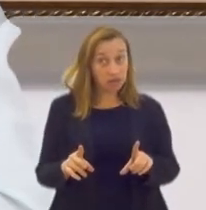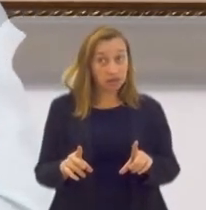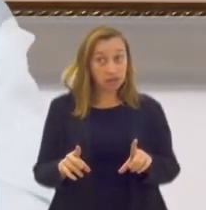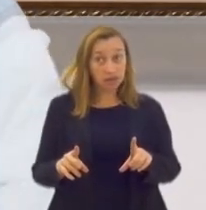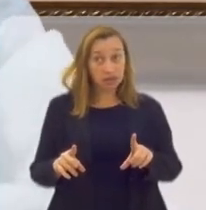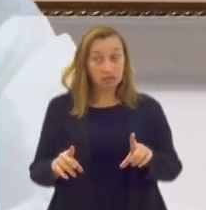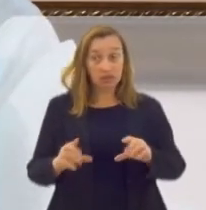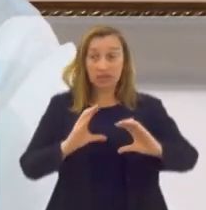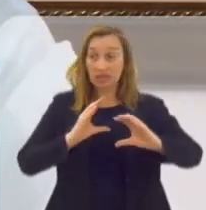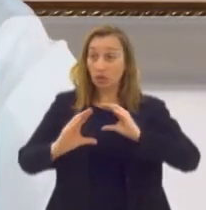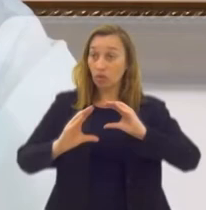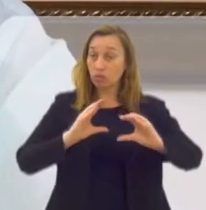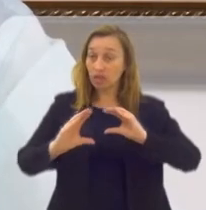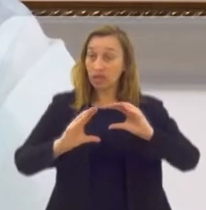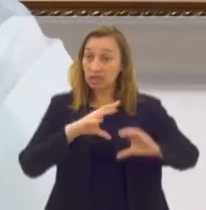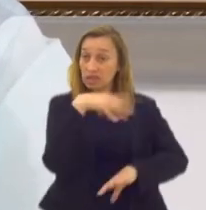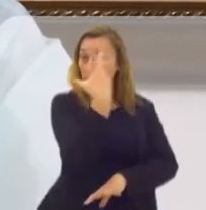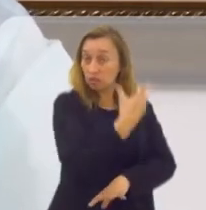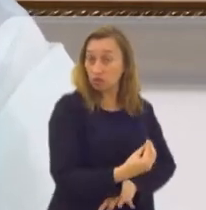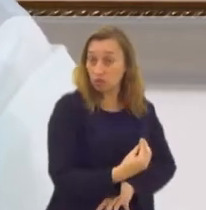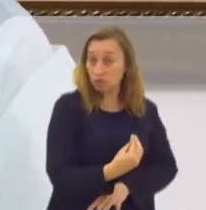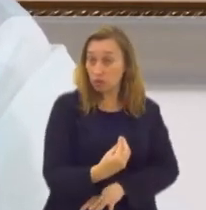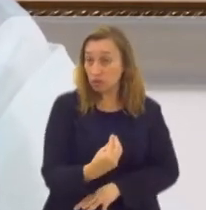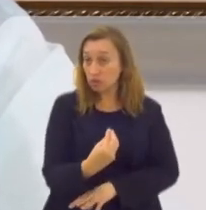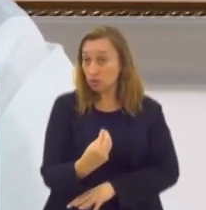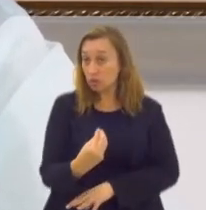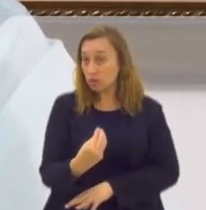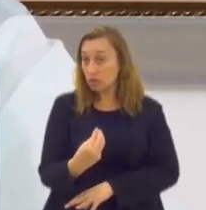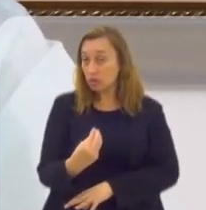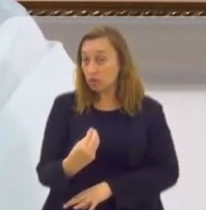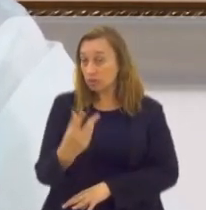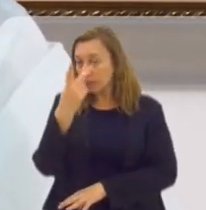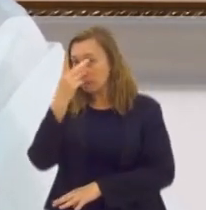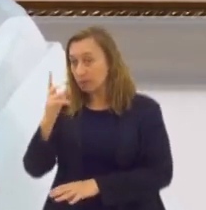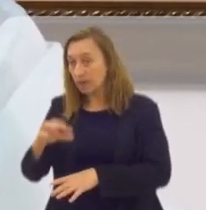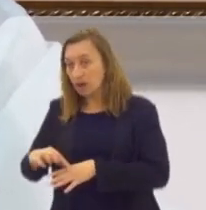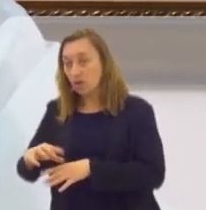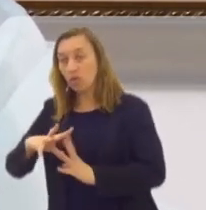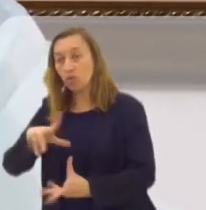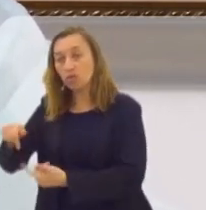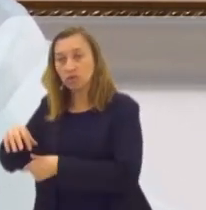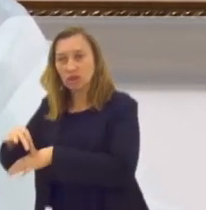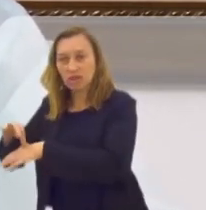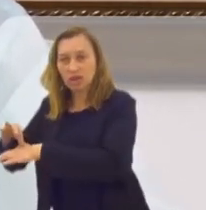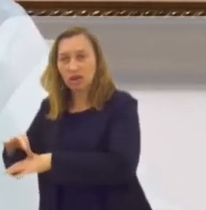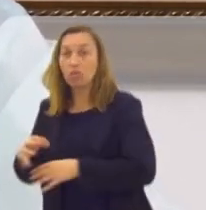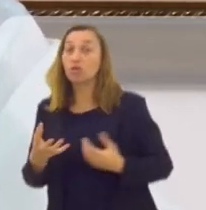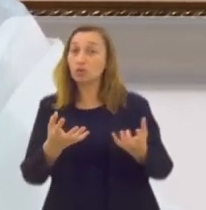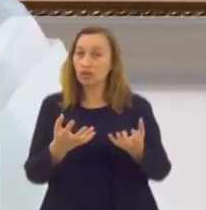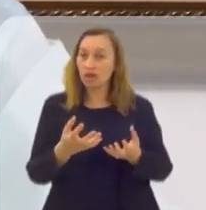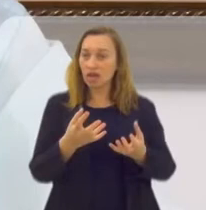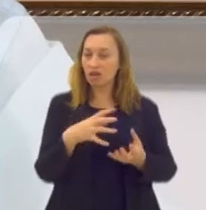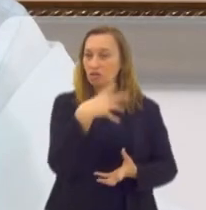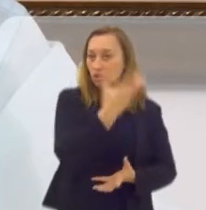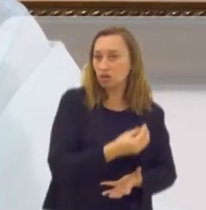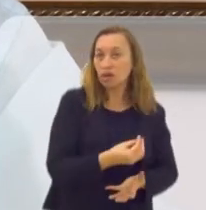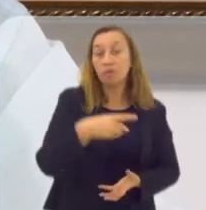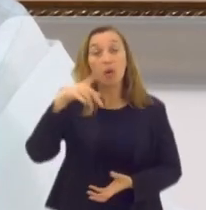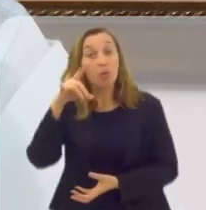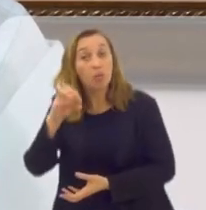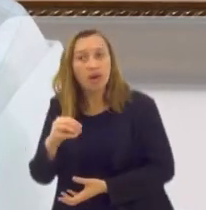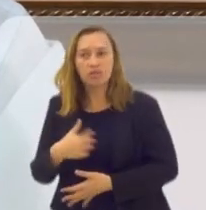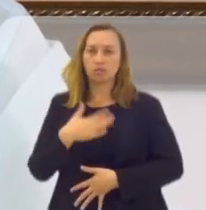De lá para cá. Quando ele quer. Isso, quando ele quer. E, inclusive, para o médium, o próprio fenômeno, ele é